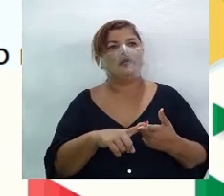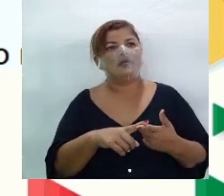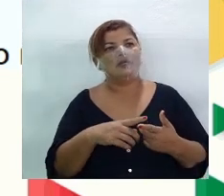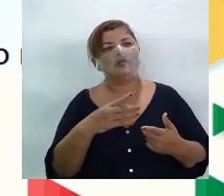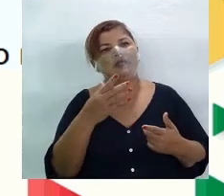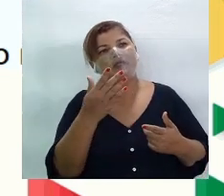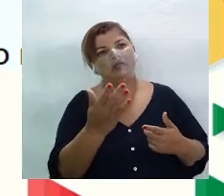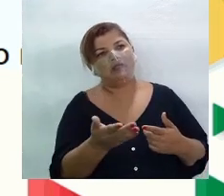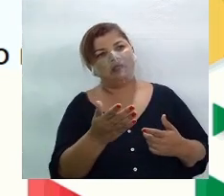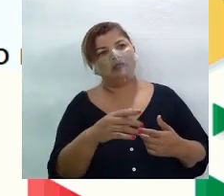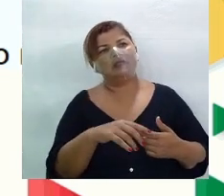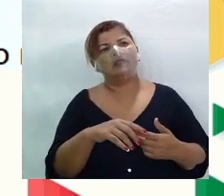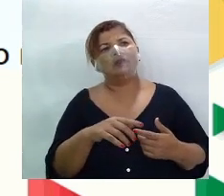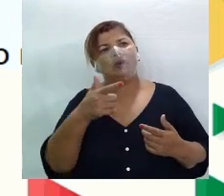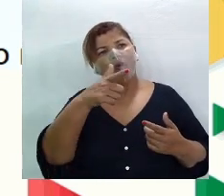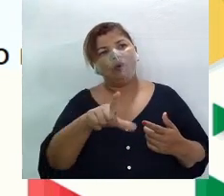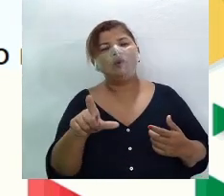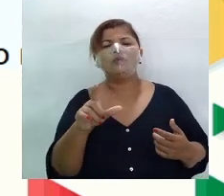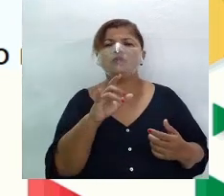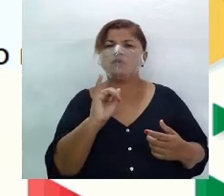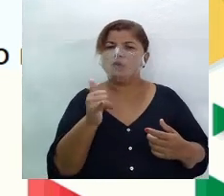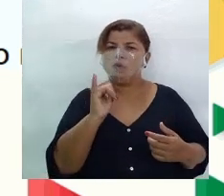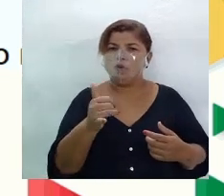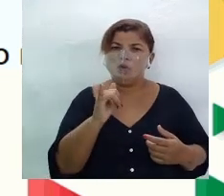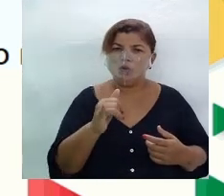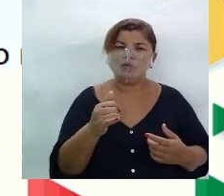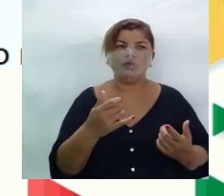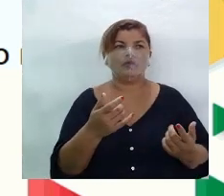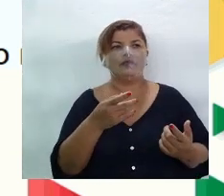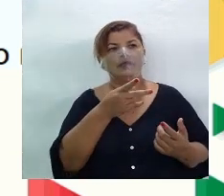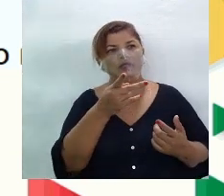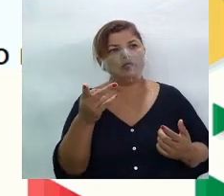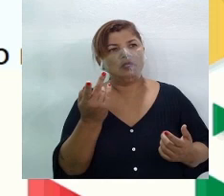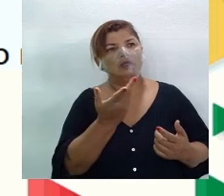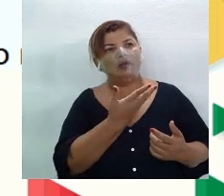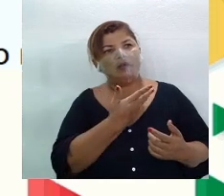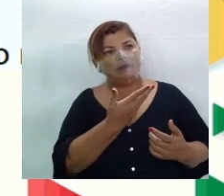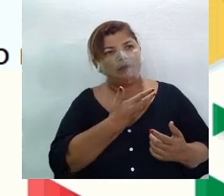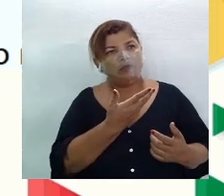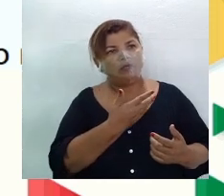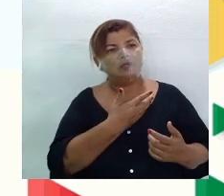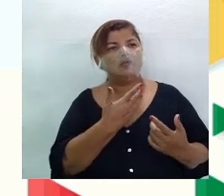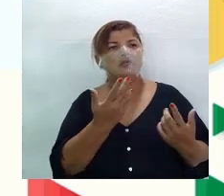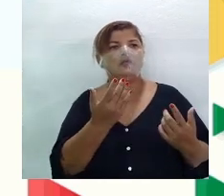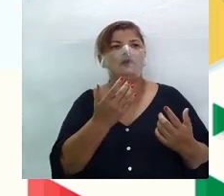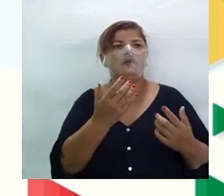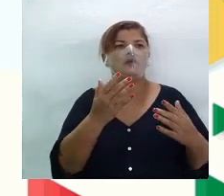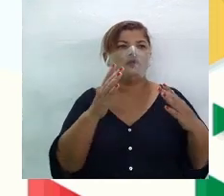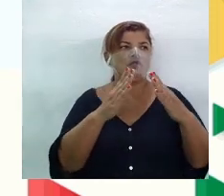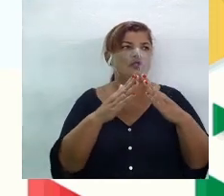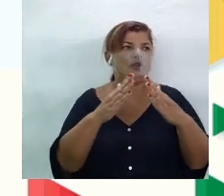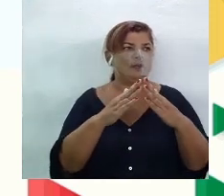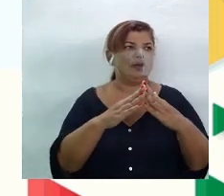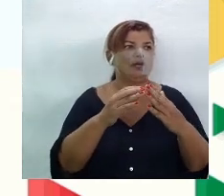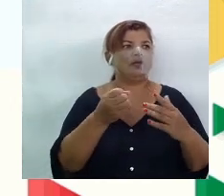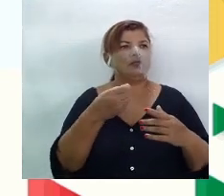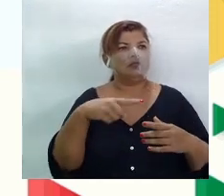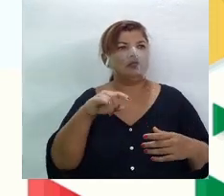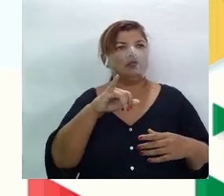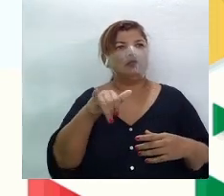pelo diabo, o Visconde encantado, visita de um amigo moribundo e o sobrado de São José.